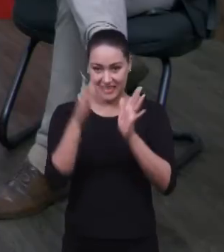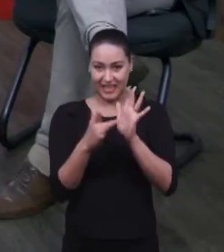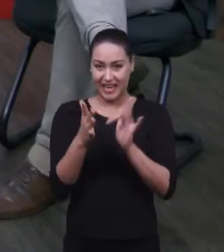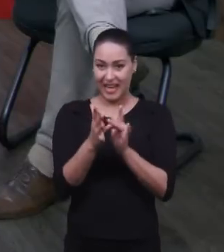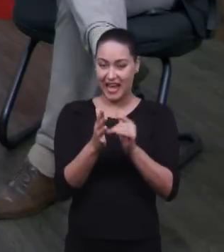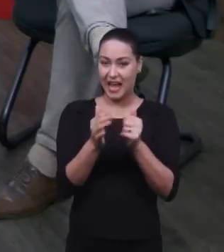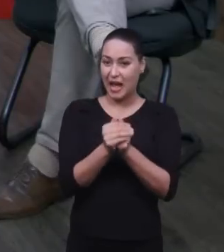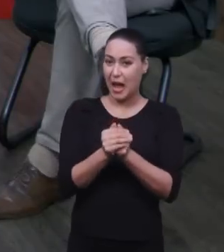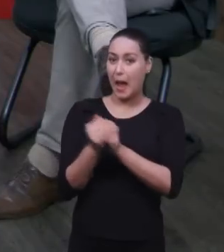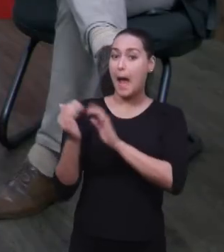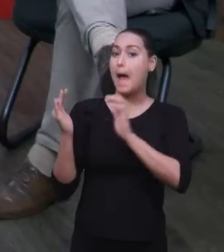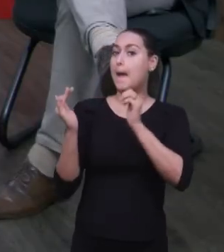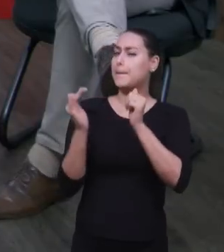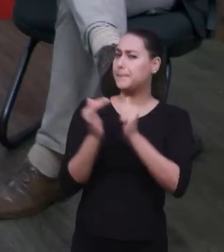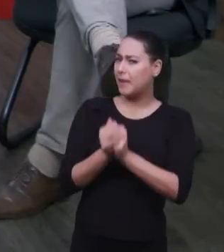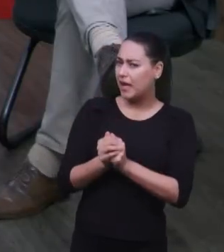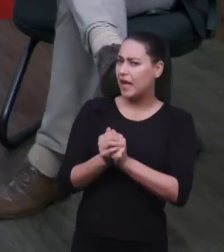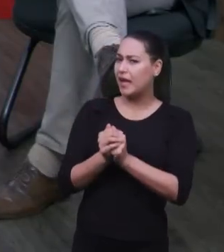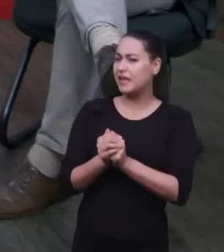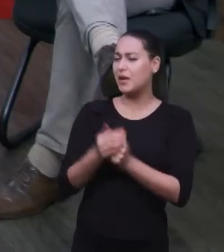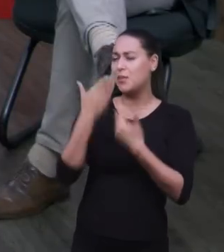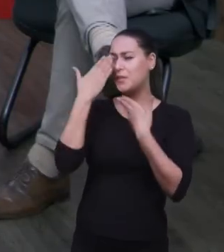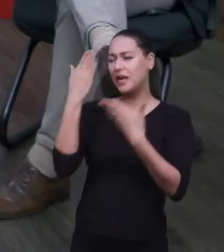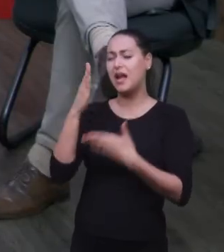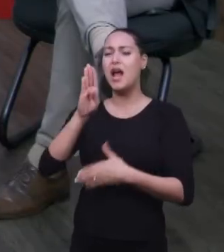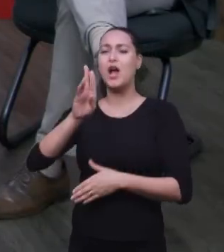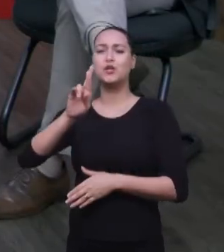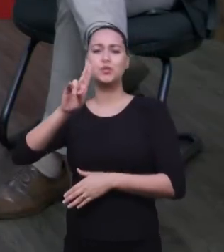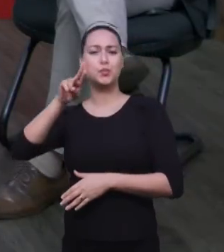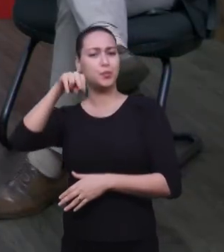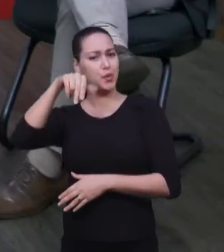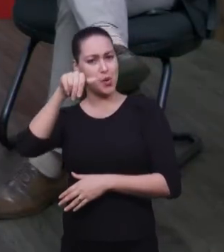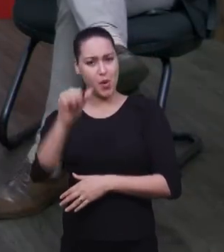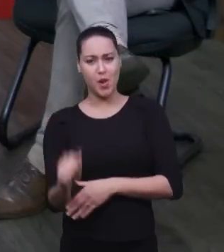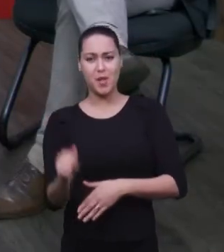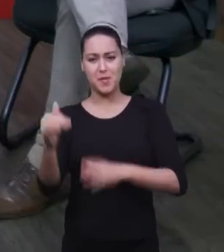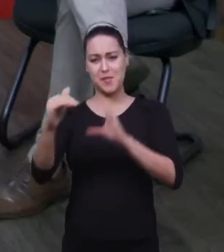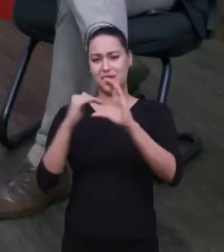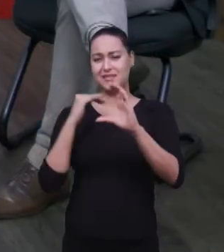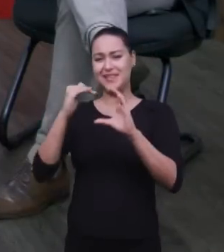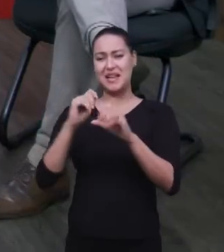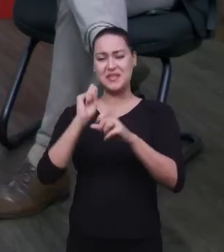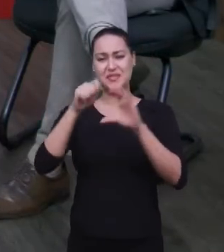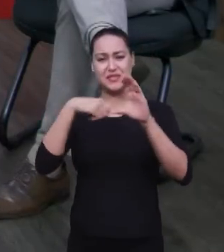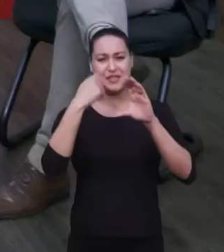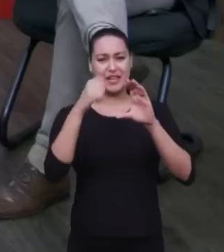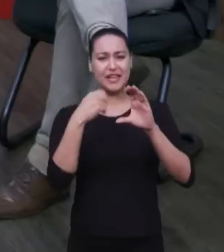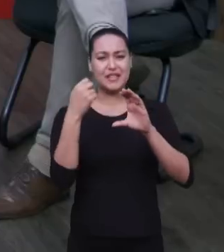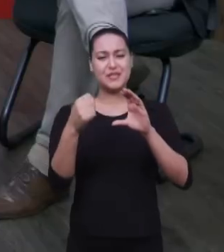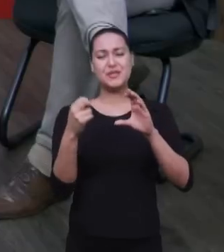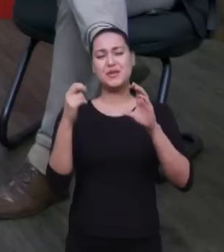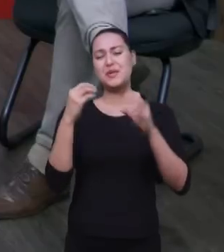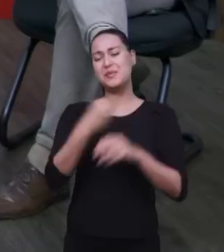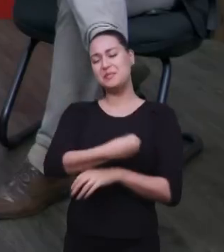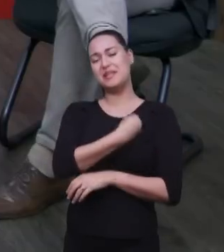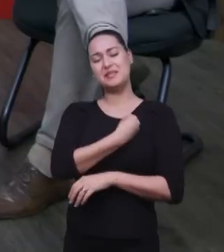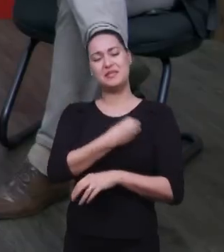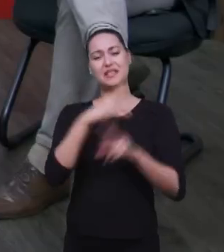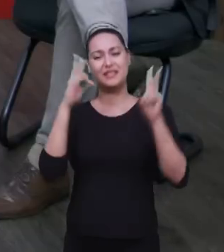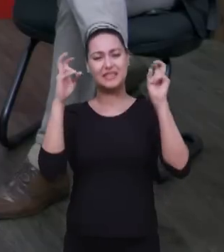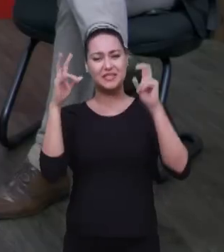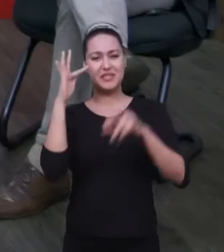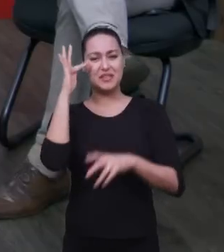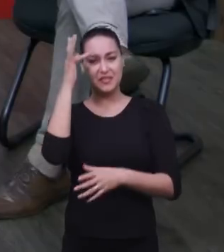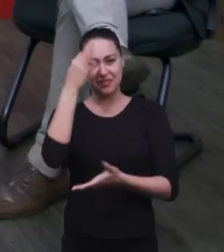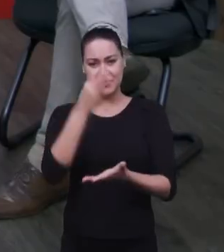Amém. Glória a Jesus. Obrigado a Bruna Machado por ter enviado o vídeo, a sua participação nesse tema fé.